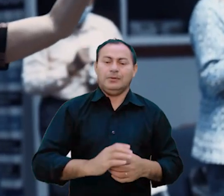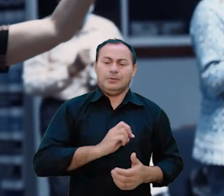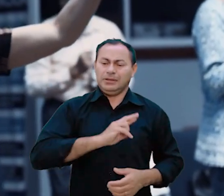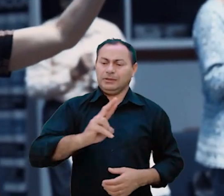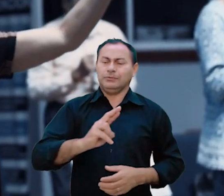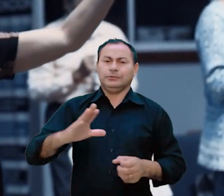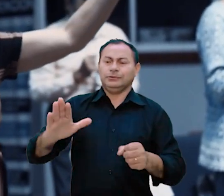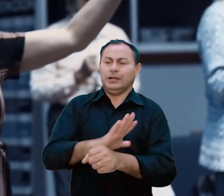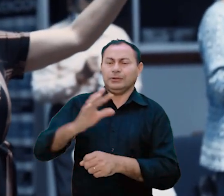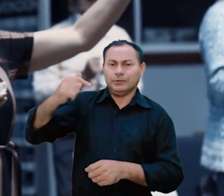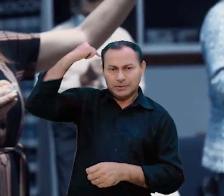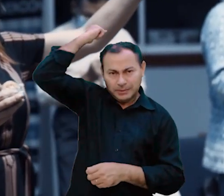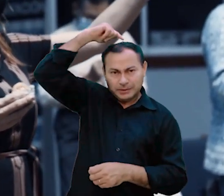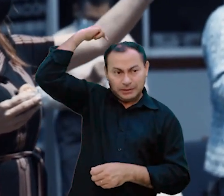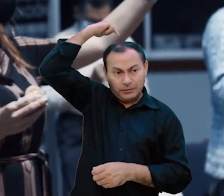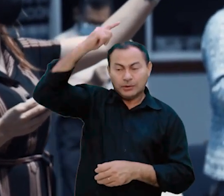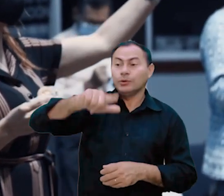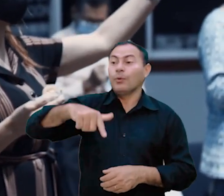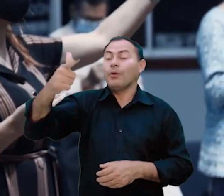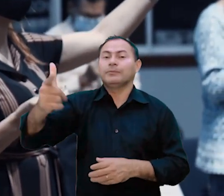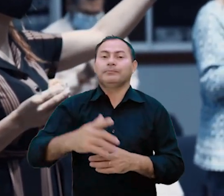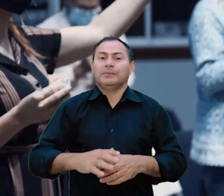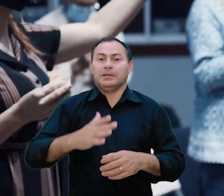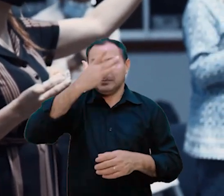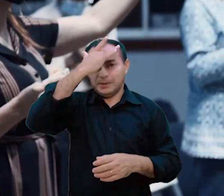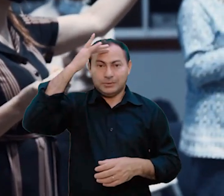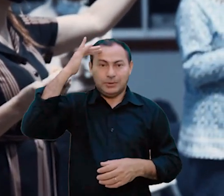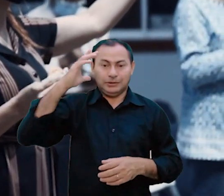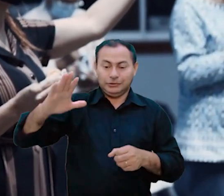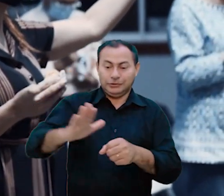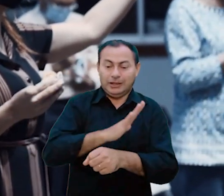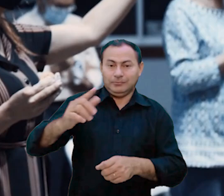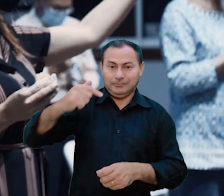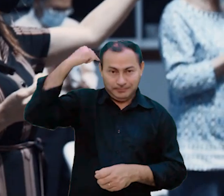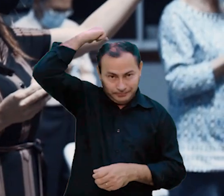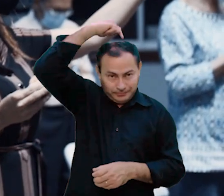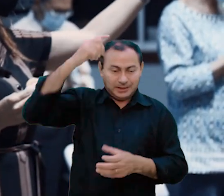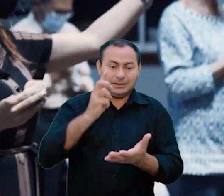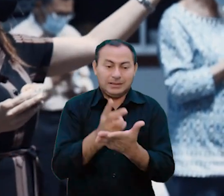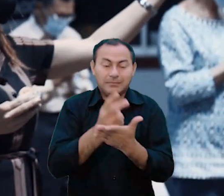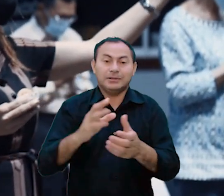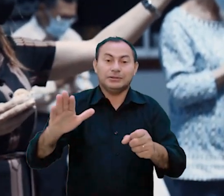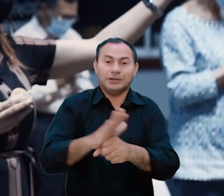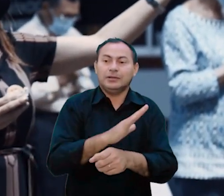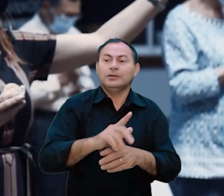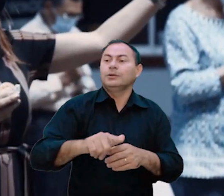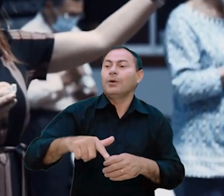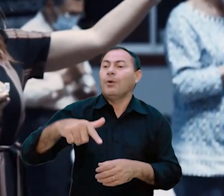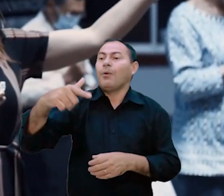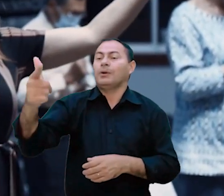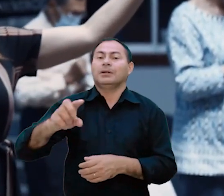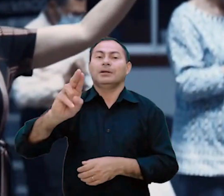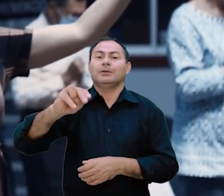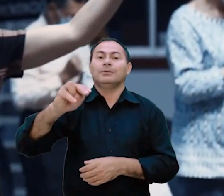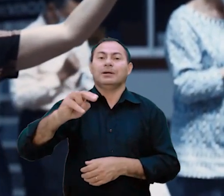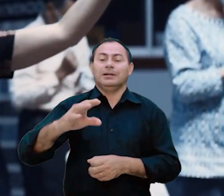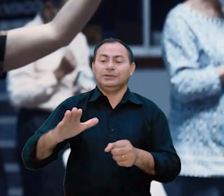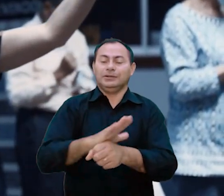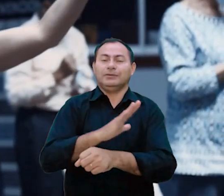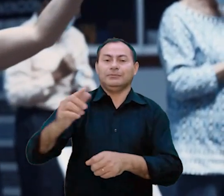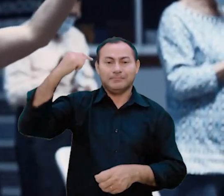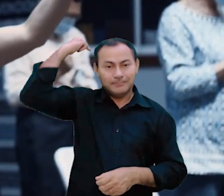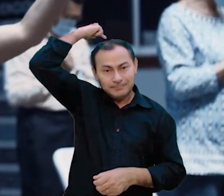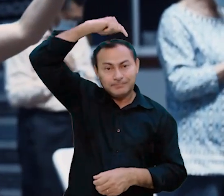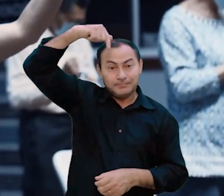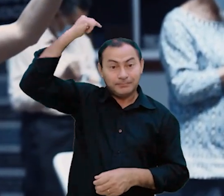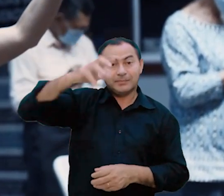do Espírito e os outros cristãos. Os cristãos cheios do Espírito estão sempre cheios do Espírito. E os outros nunca